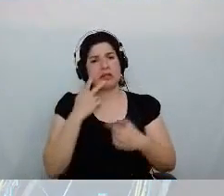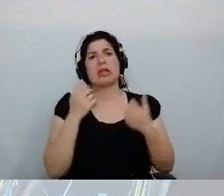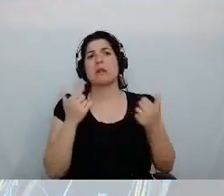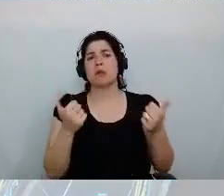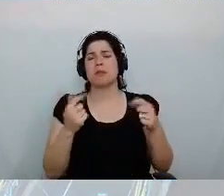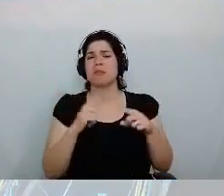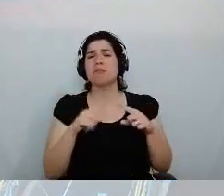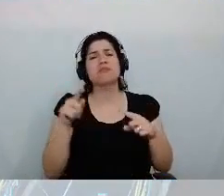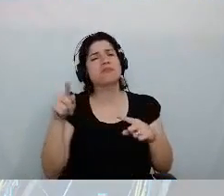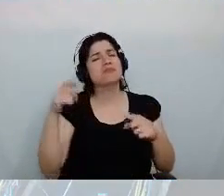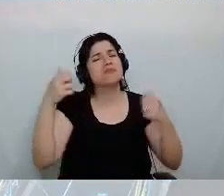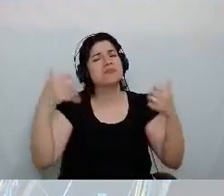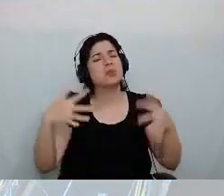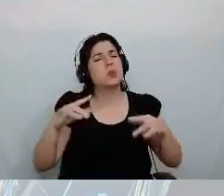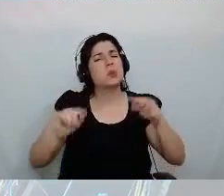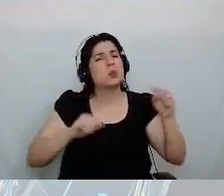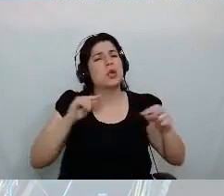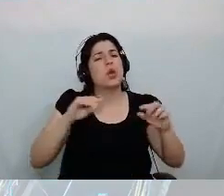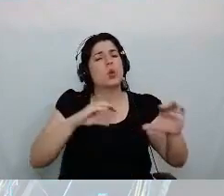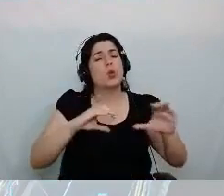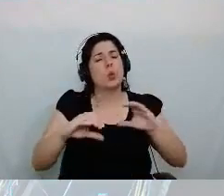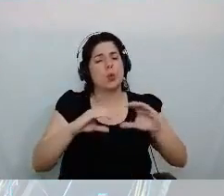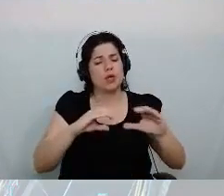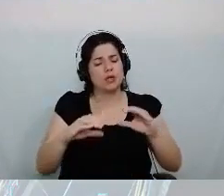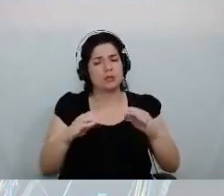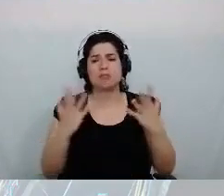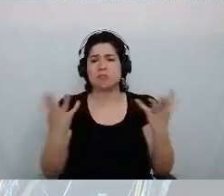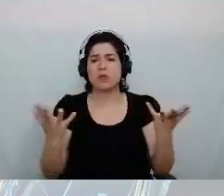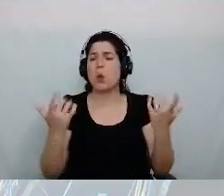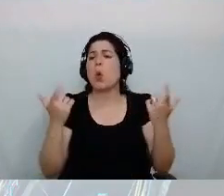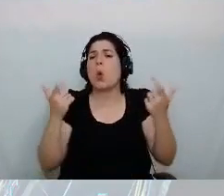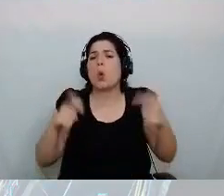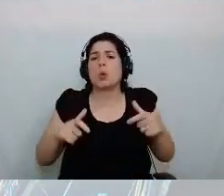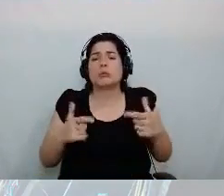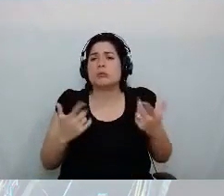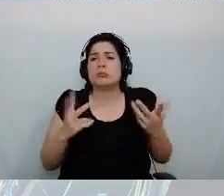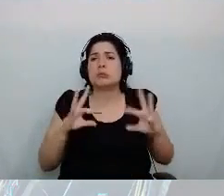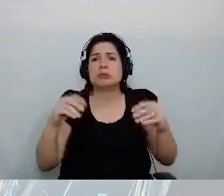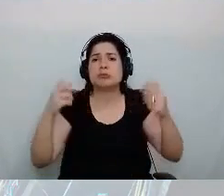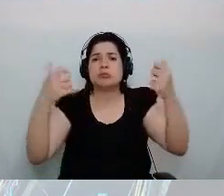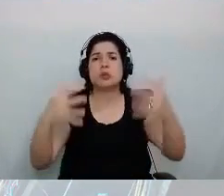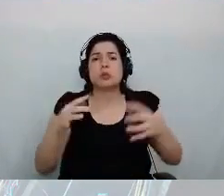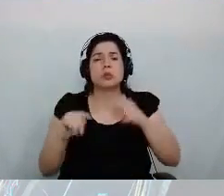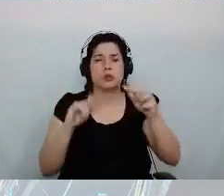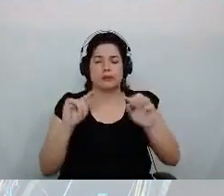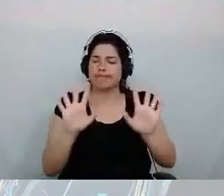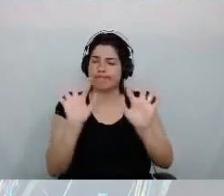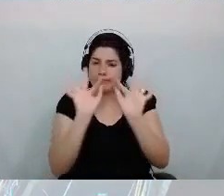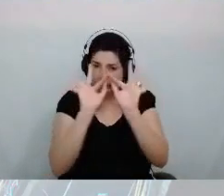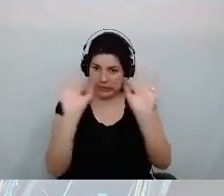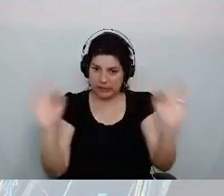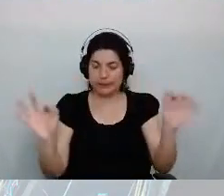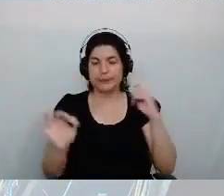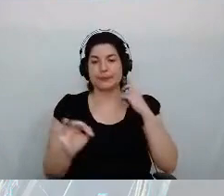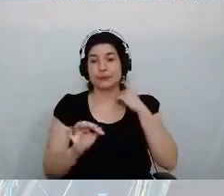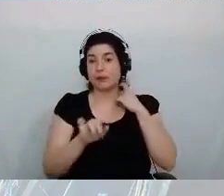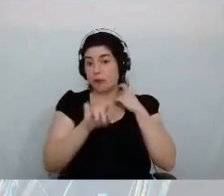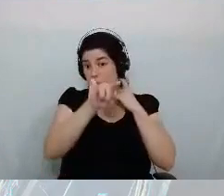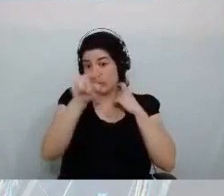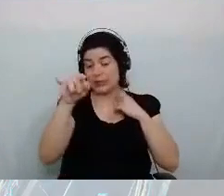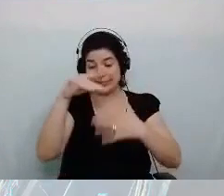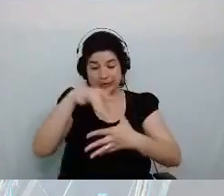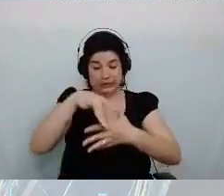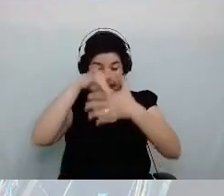está falando sobre comunicação? De onde veio tudo isso que ele está falando? Muito simples. Você que é líder, quando vai